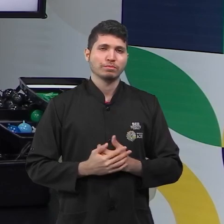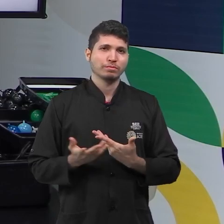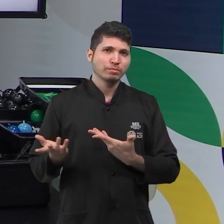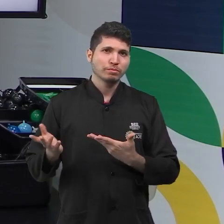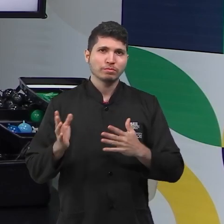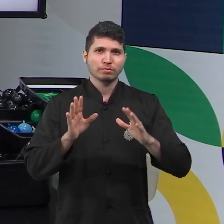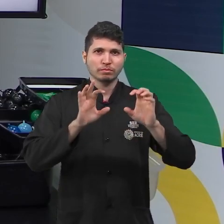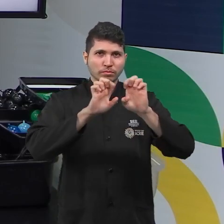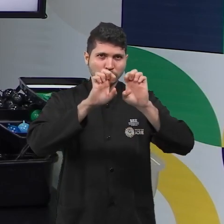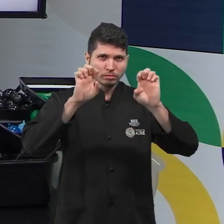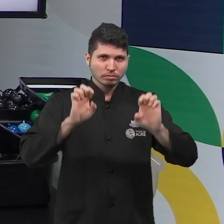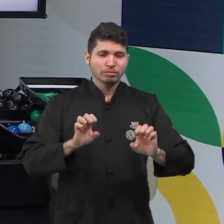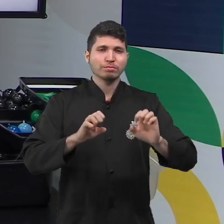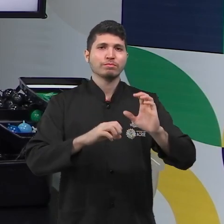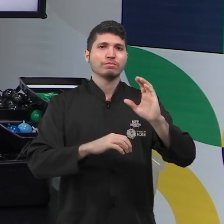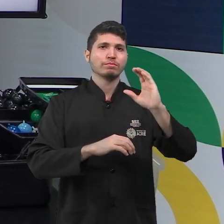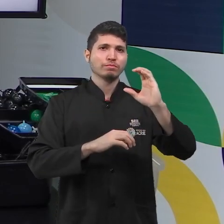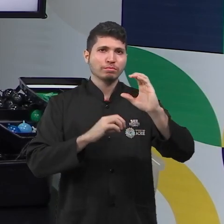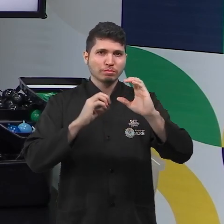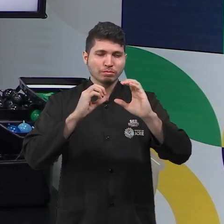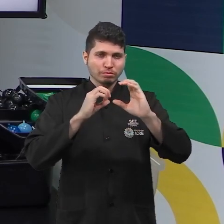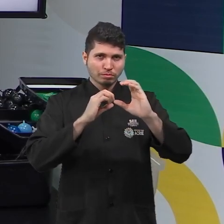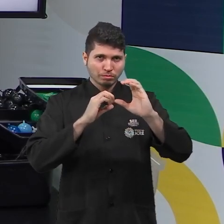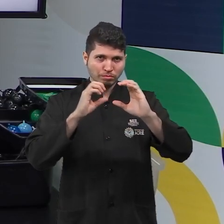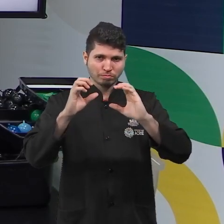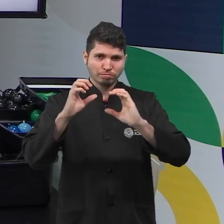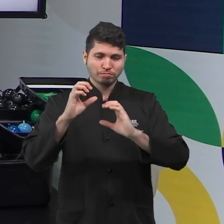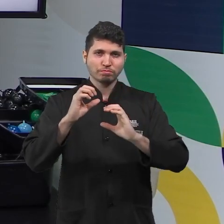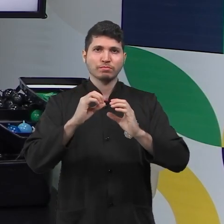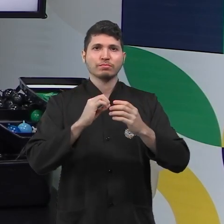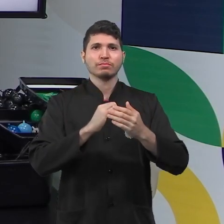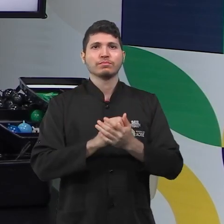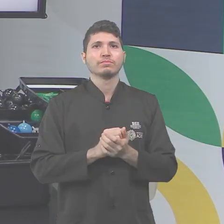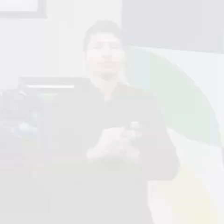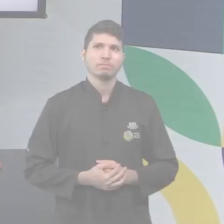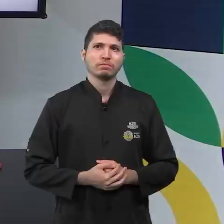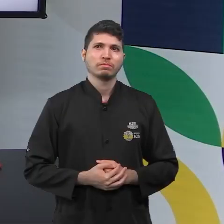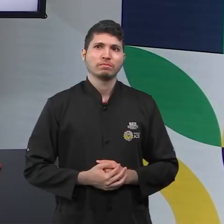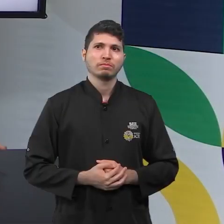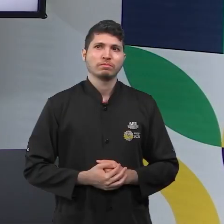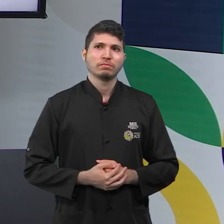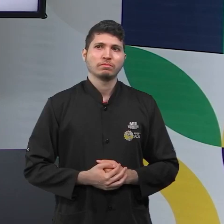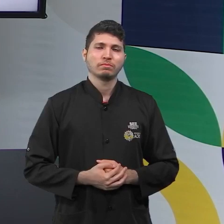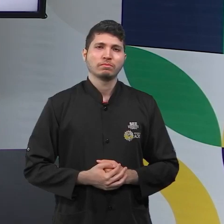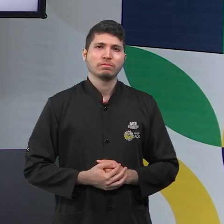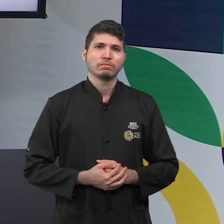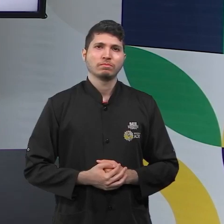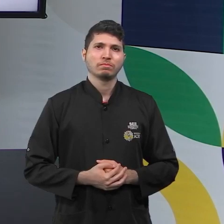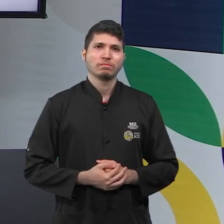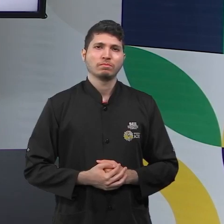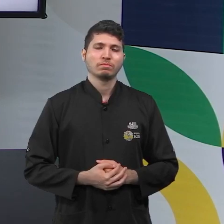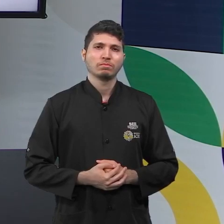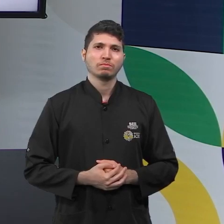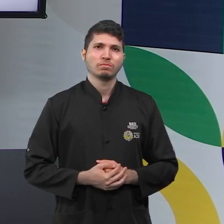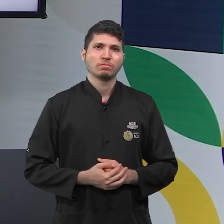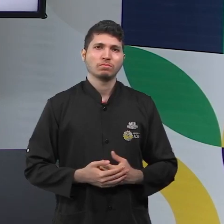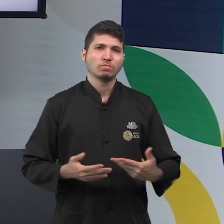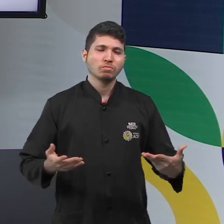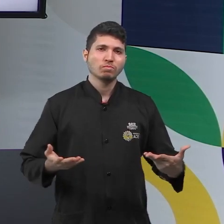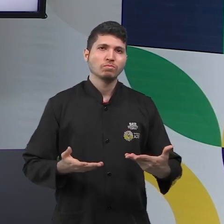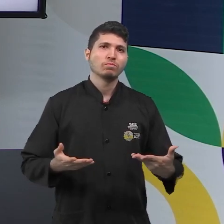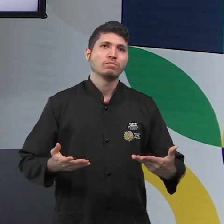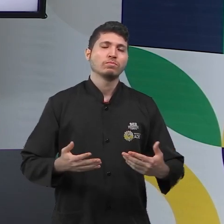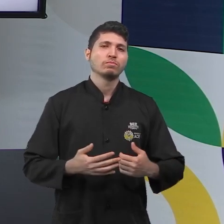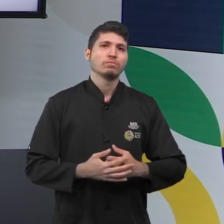de um carboidrato. Agora, vamos voltar aqui para a nossa aula. E agora, nós vamos falar sobre